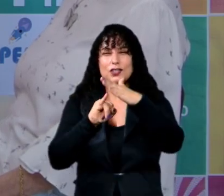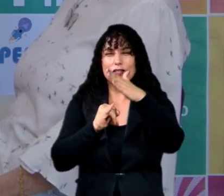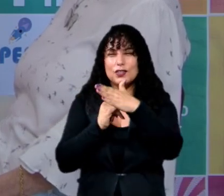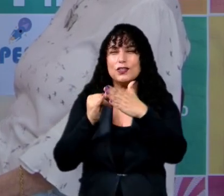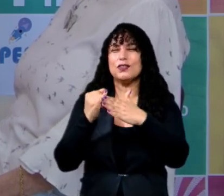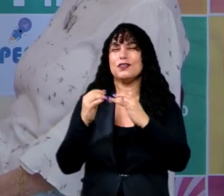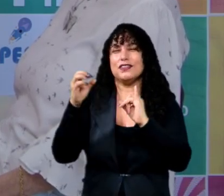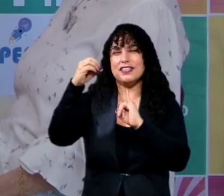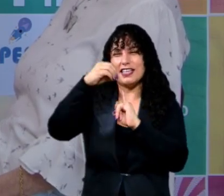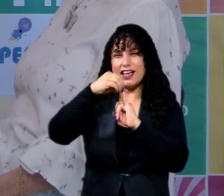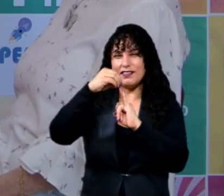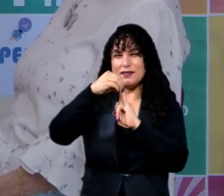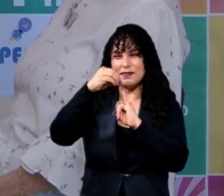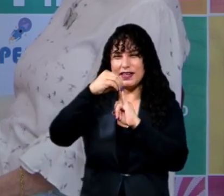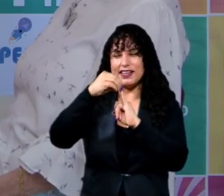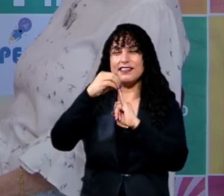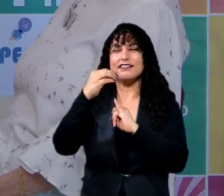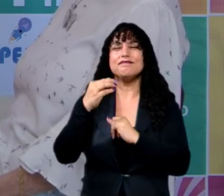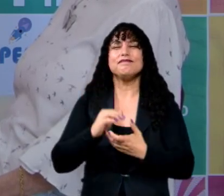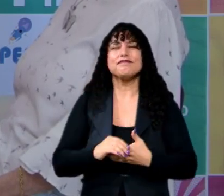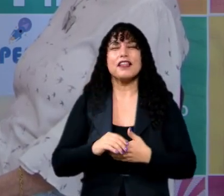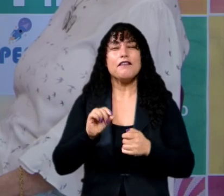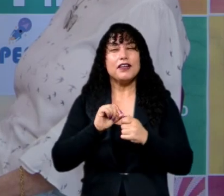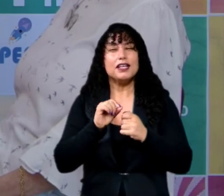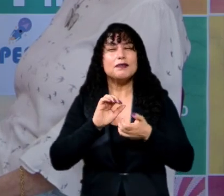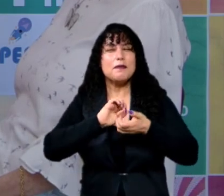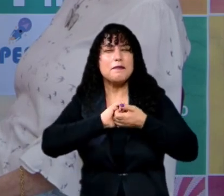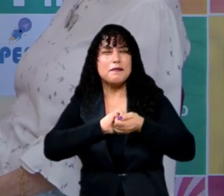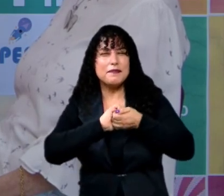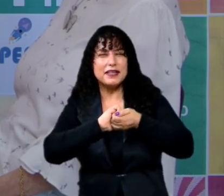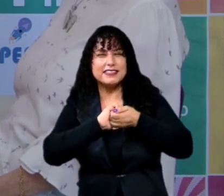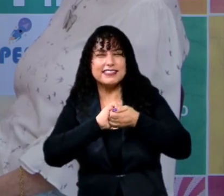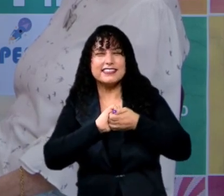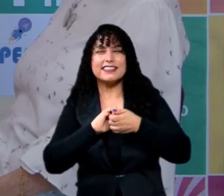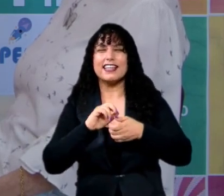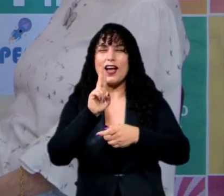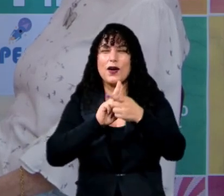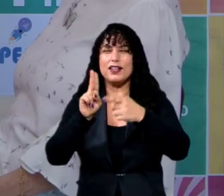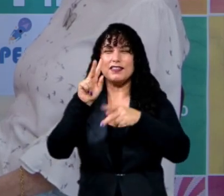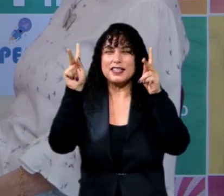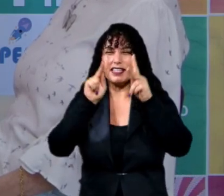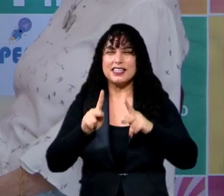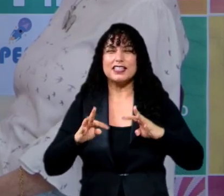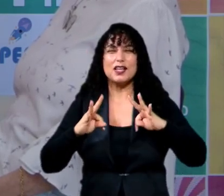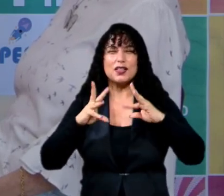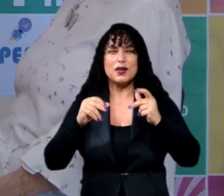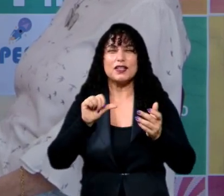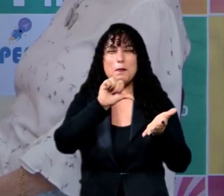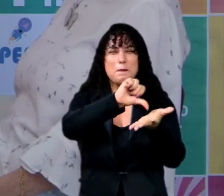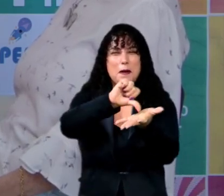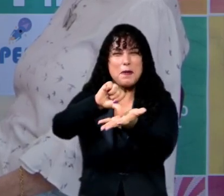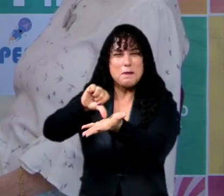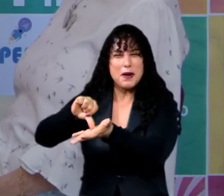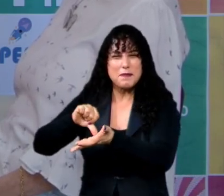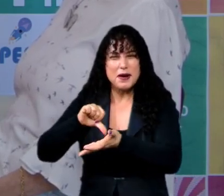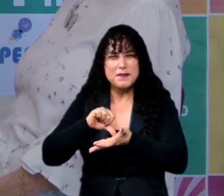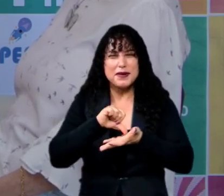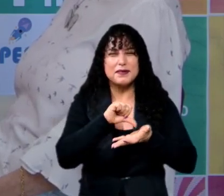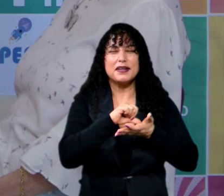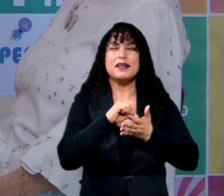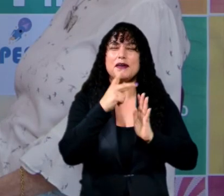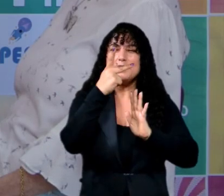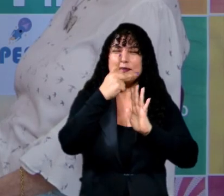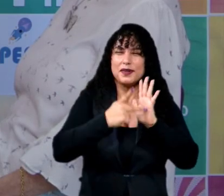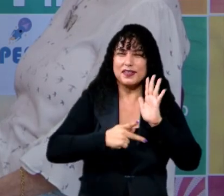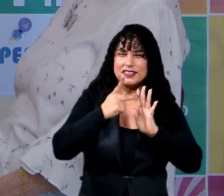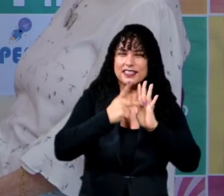de Brasília, o IFB, fez uma parceria com a Unipaz e nós estamos em todas as unidades, né, em projetos